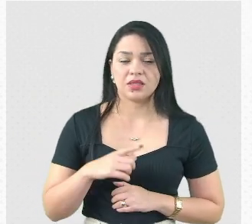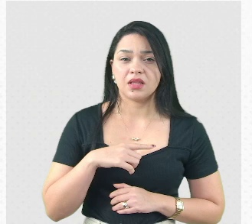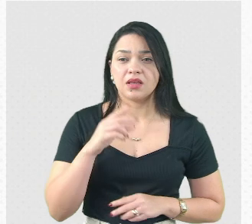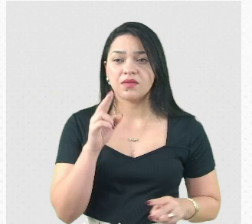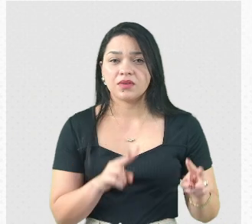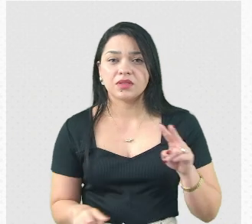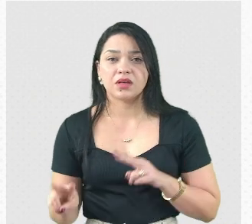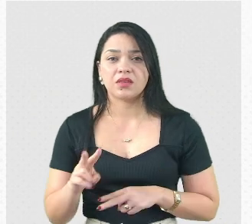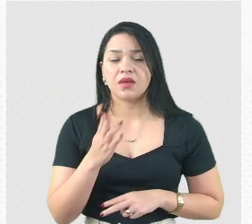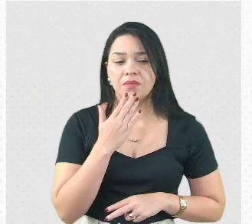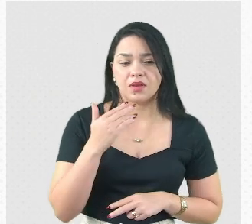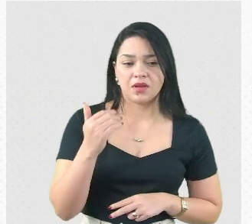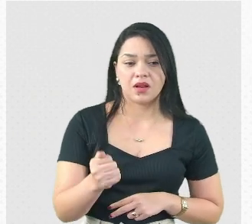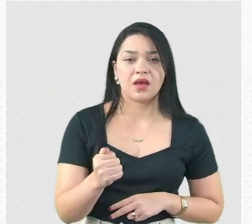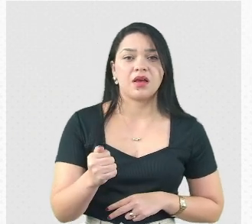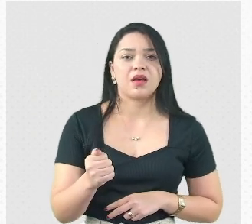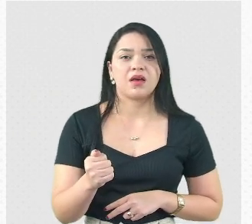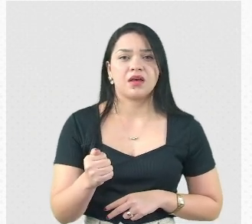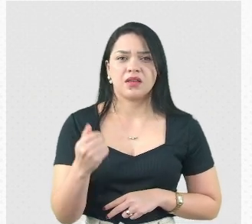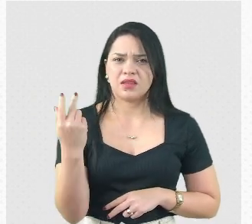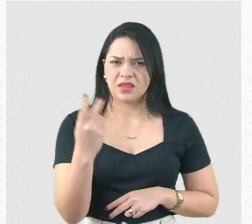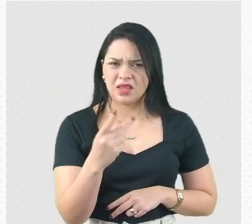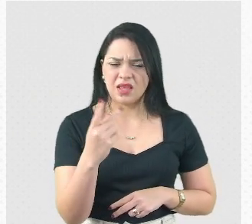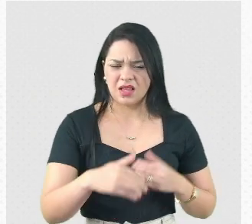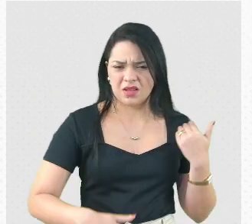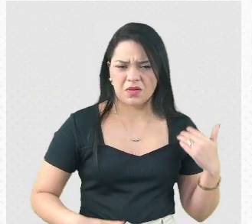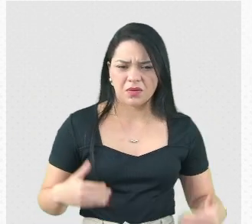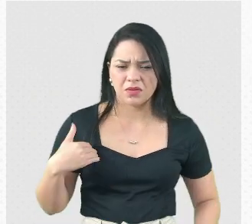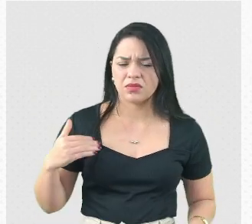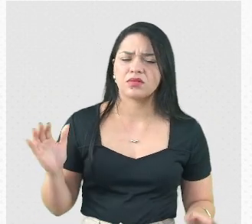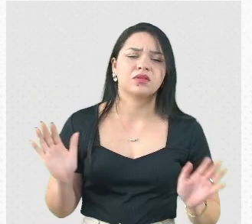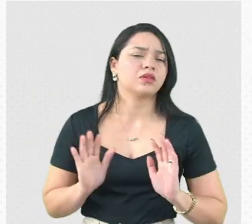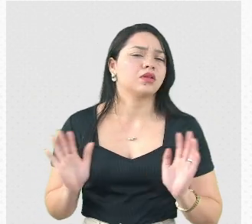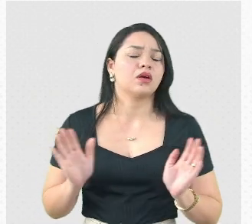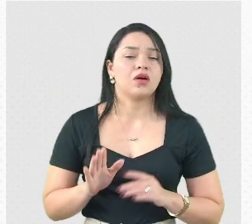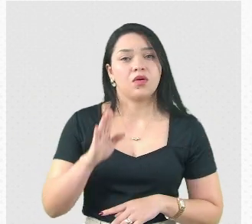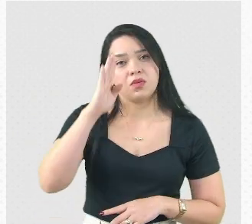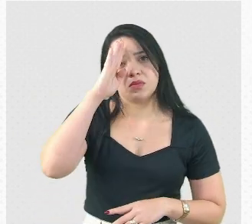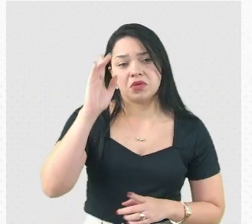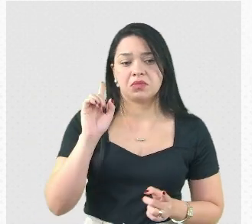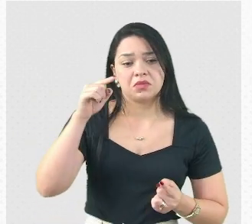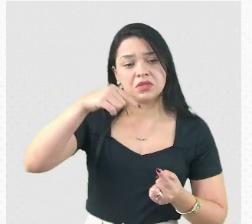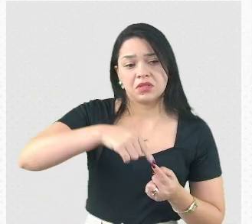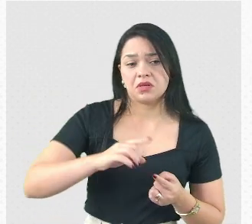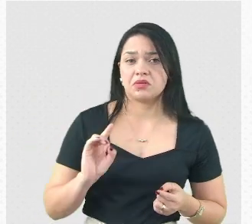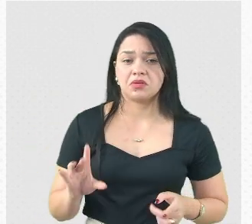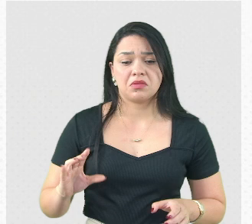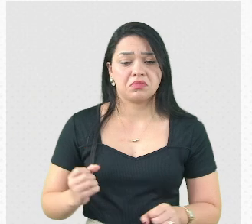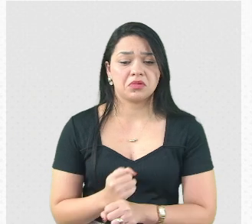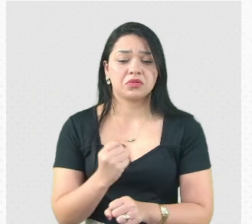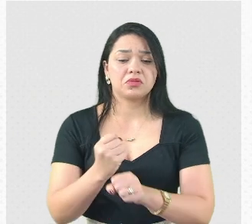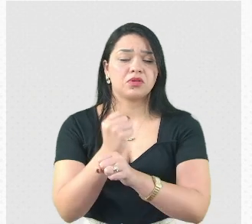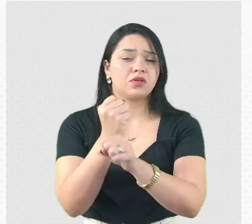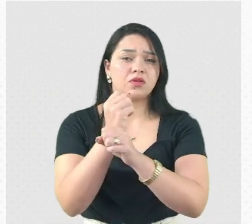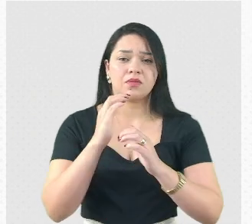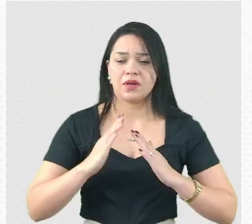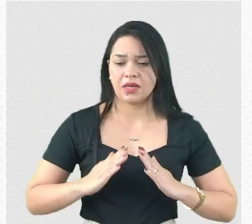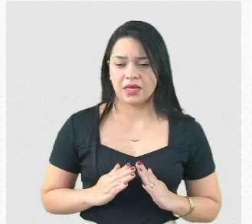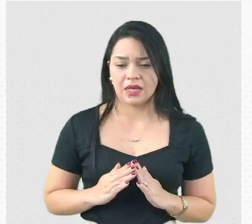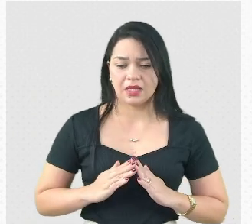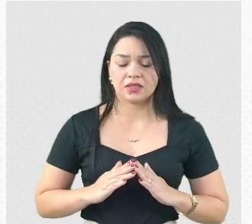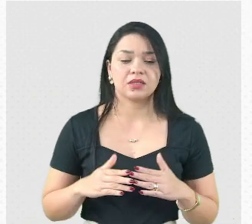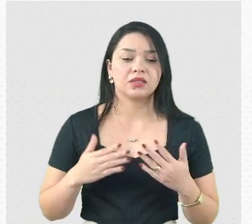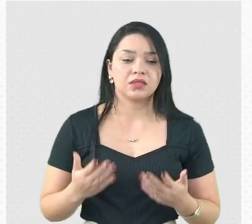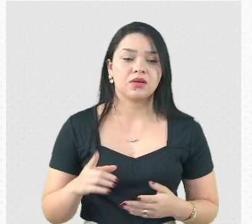visando melhorar as capacidades físicas dele? Não. O objetivo principal dele ali, digamos, é construir uma casa. Então, essa é